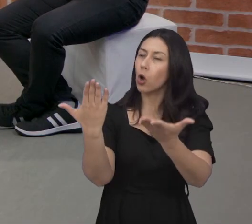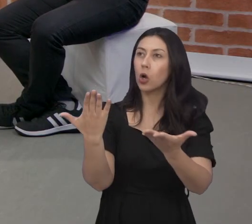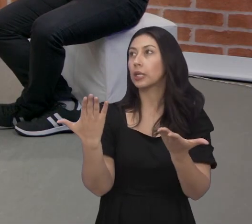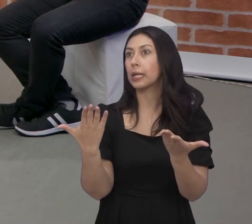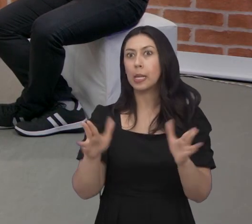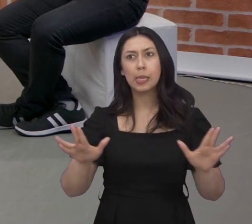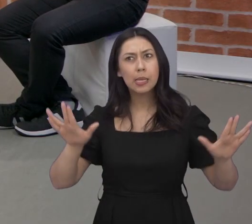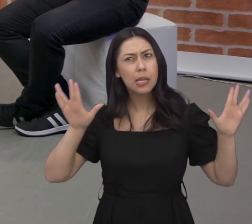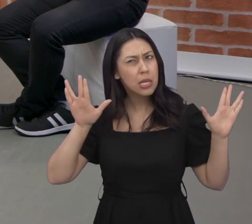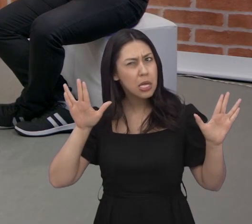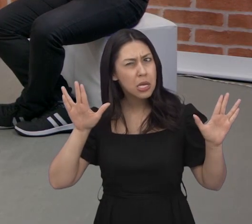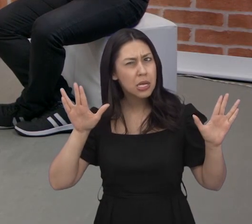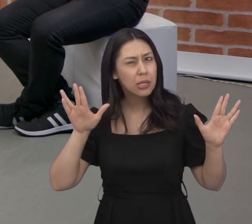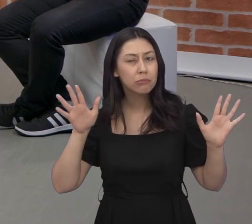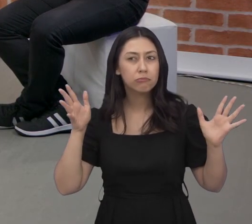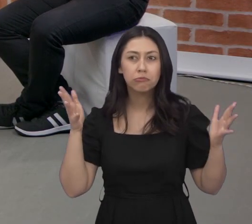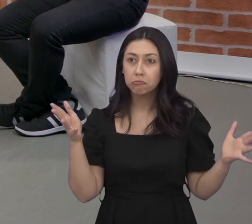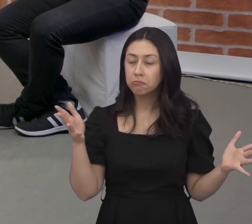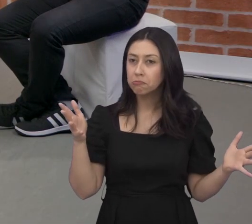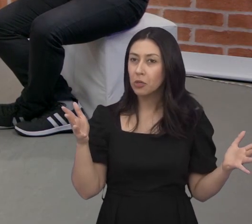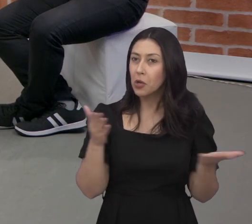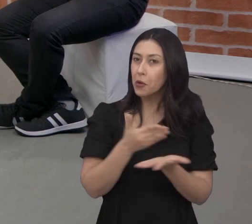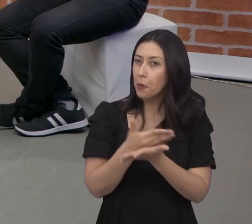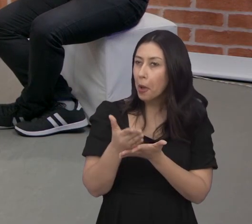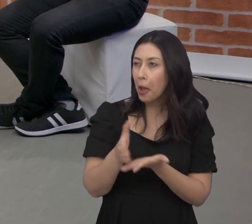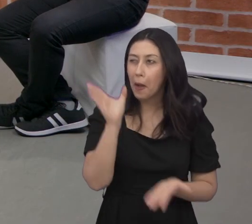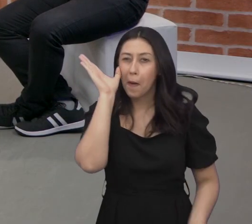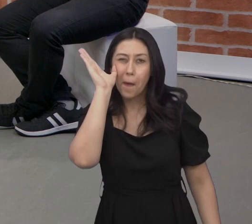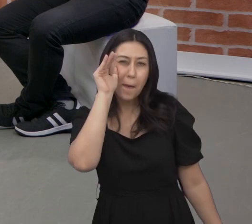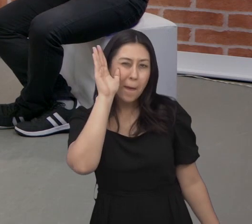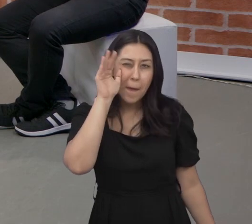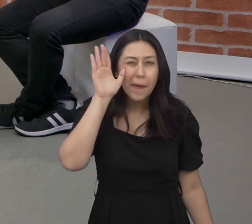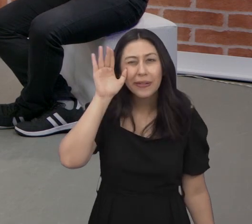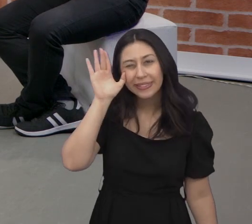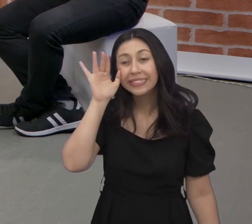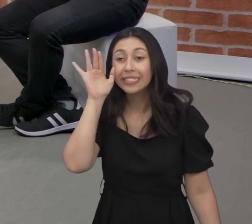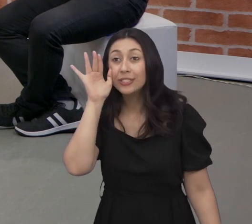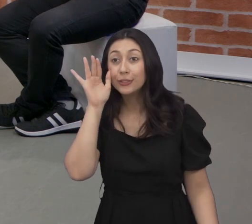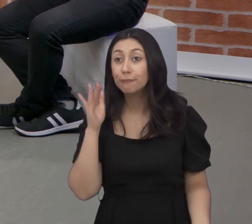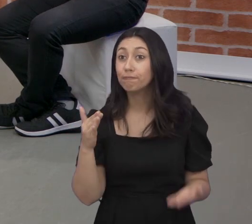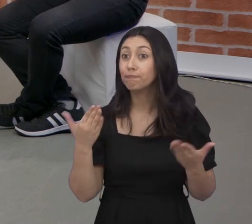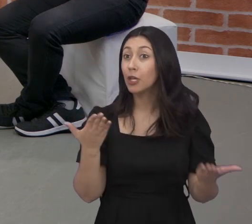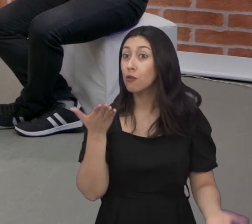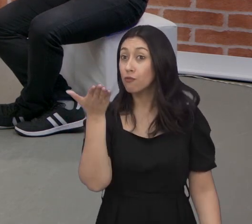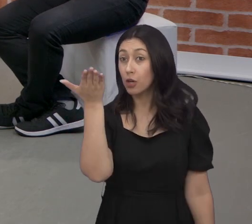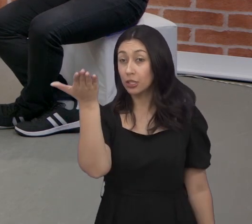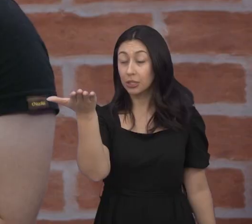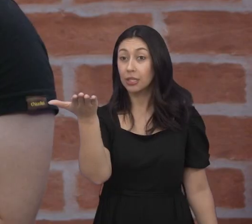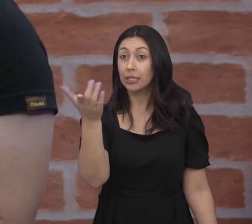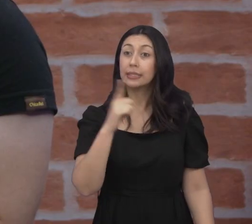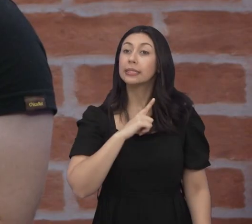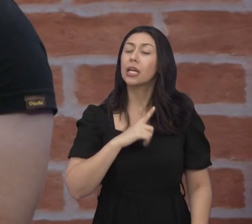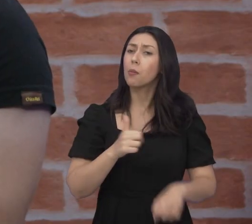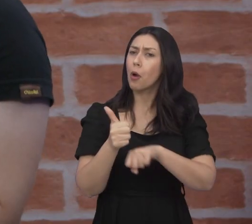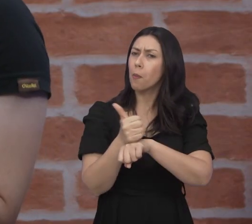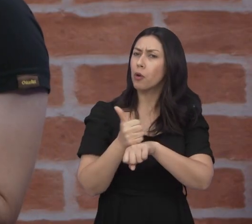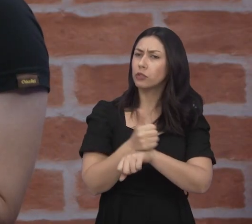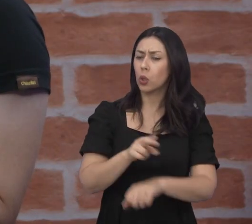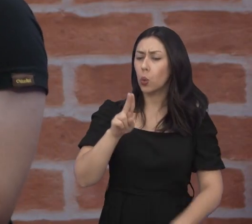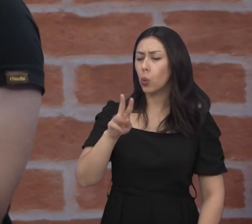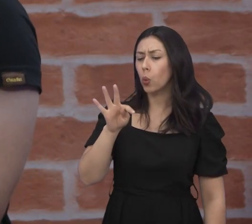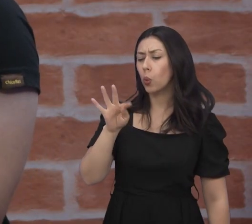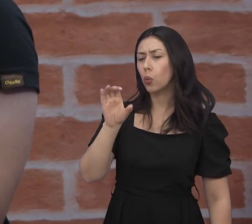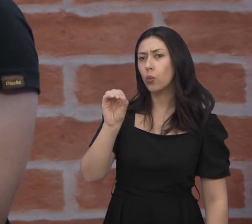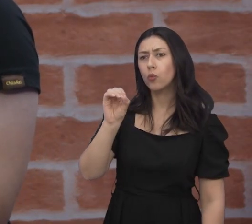ou não de extraterrestres, gera muita curiosidade nas Gera. pessoas. E aí você vem com essa